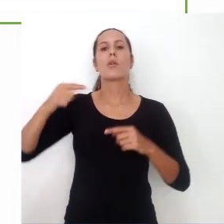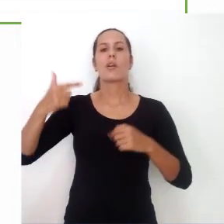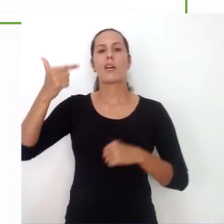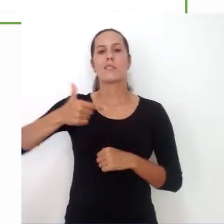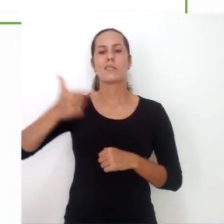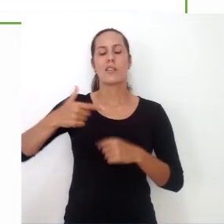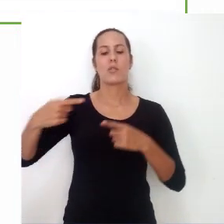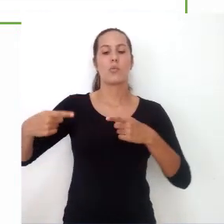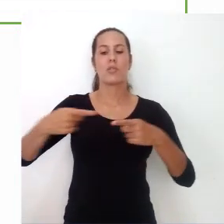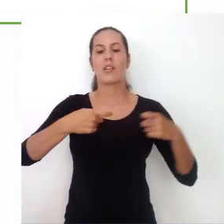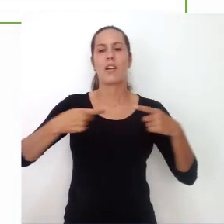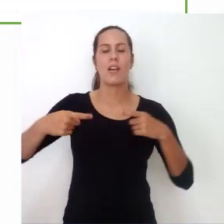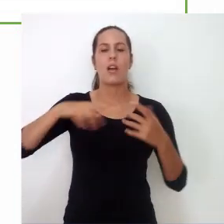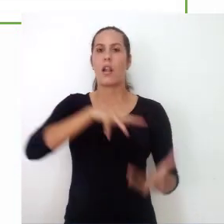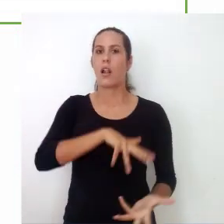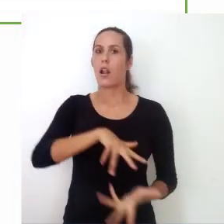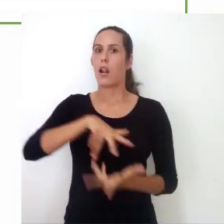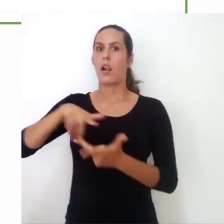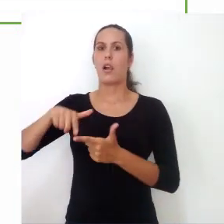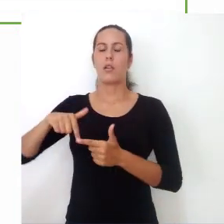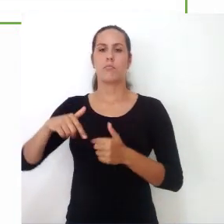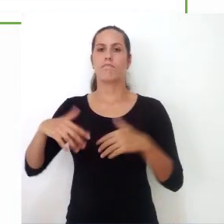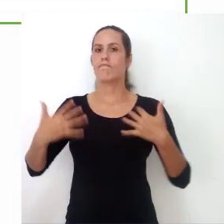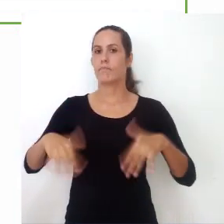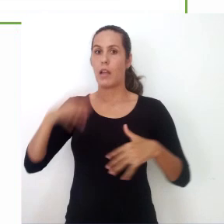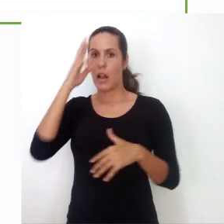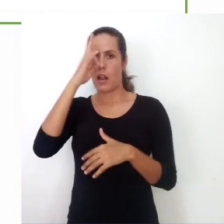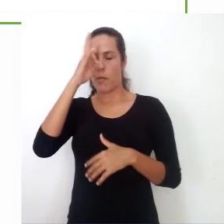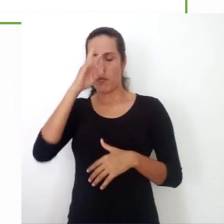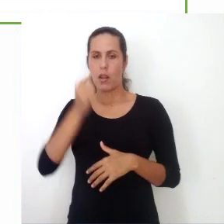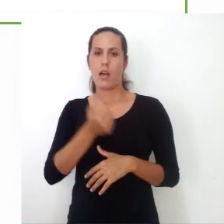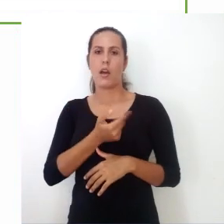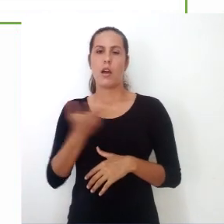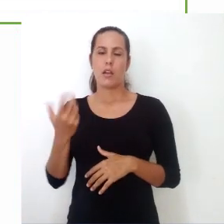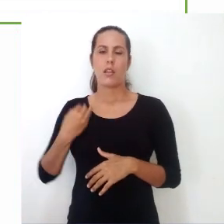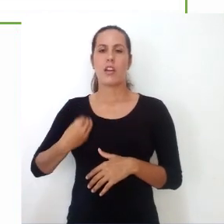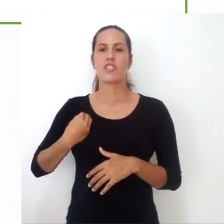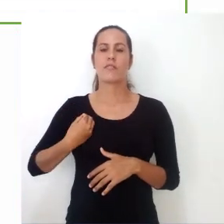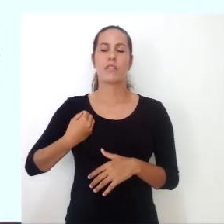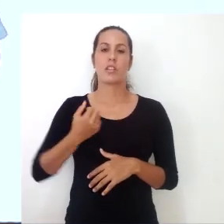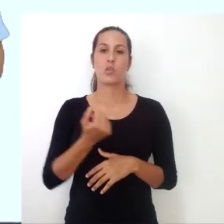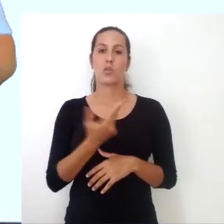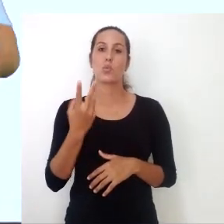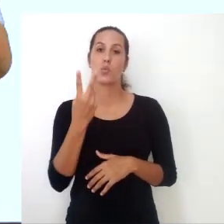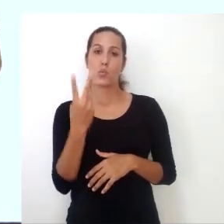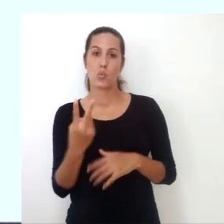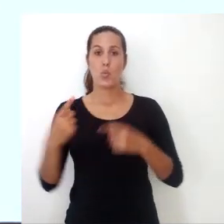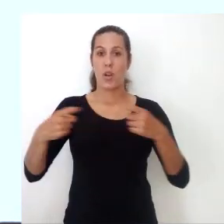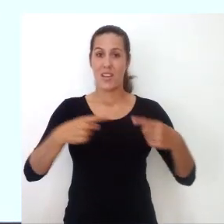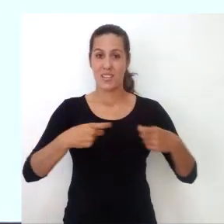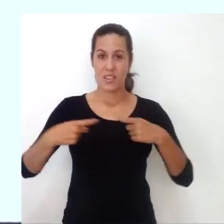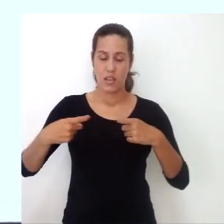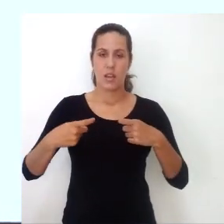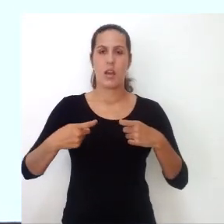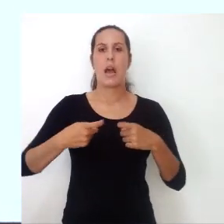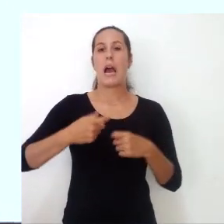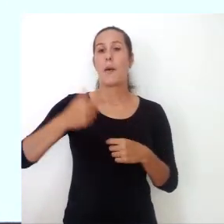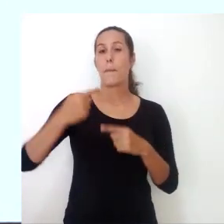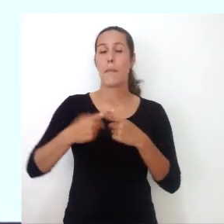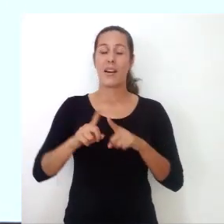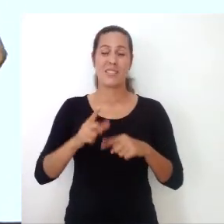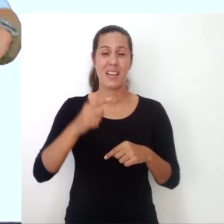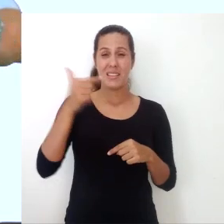Segunda Grande Guerra Mundial. Lembrar que nós tivemos duas grandes guerras, né? A primeira e a segunda abalou